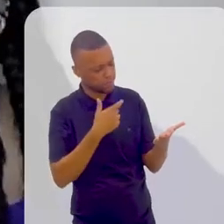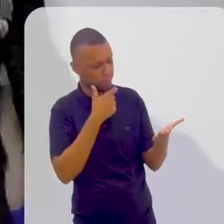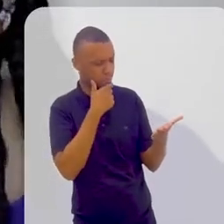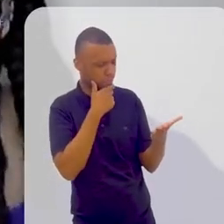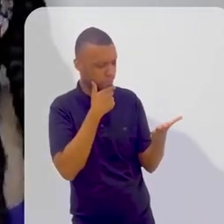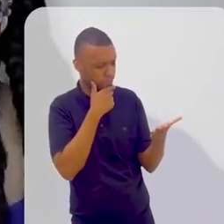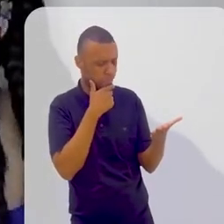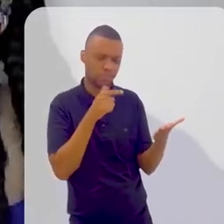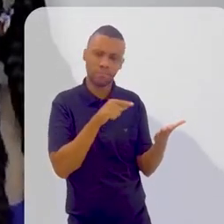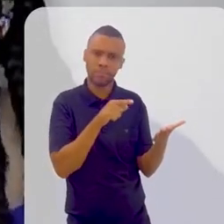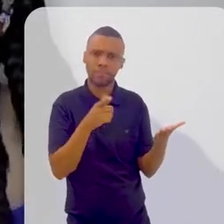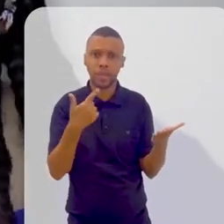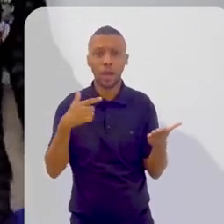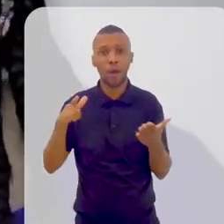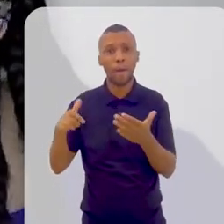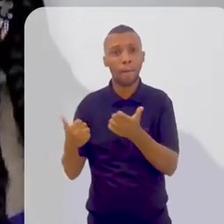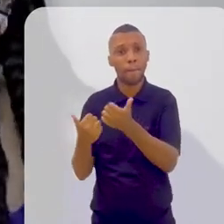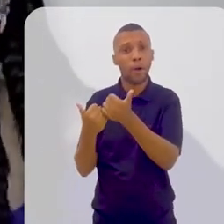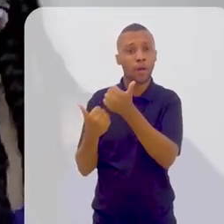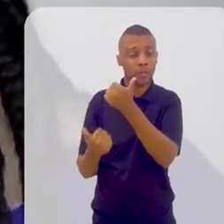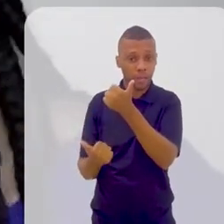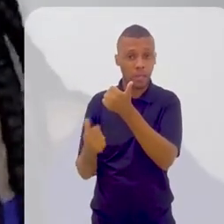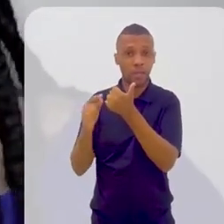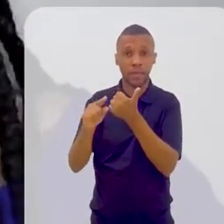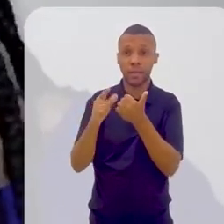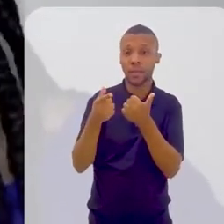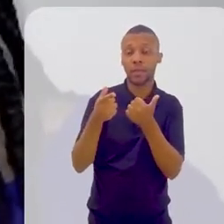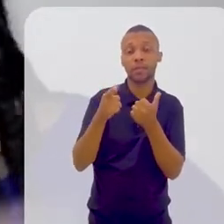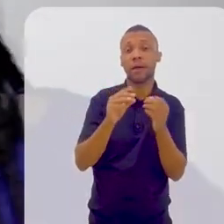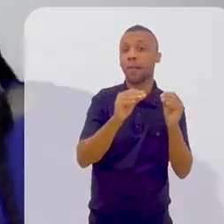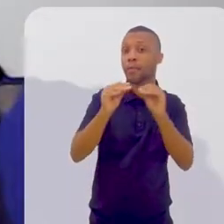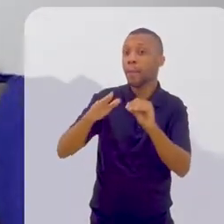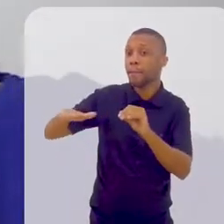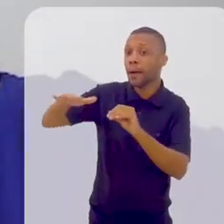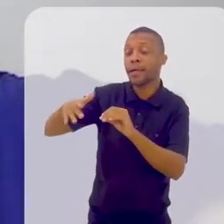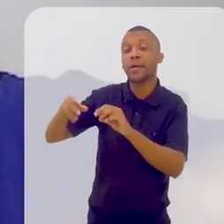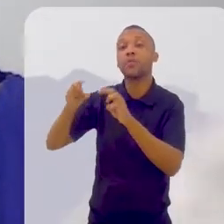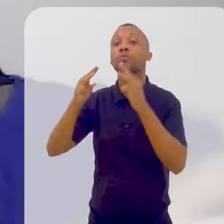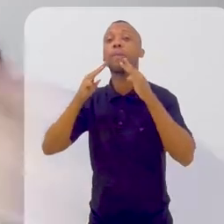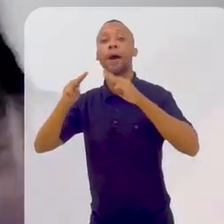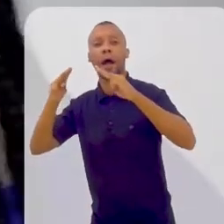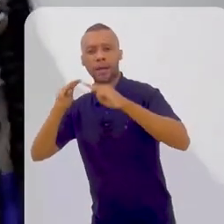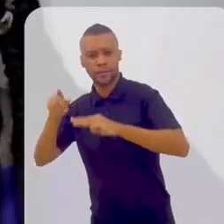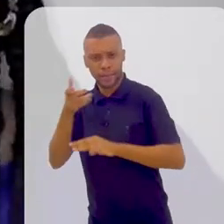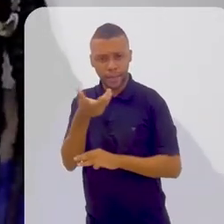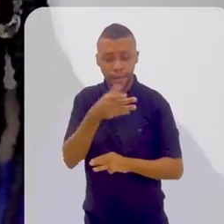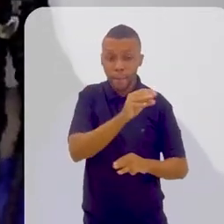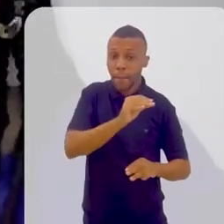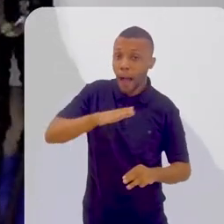cara, o meu assistente está indo para o marketing, você não quer vir para a comunicação?